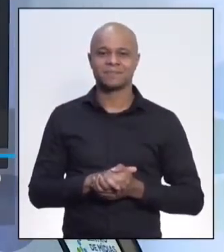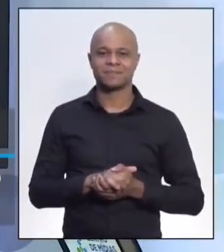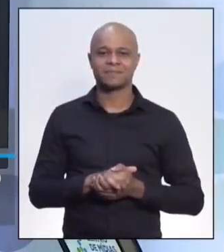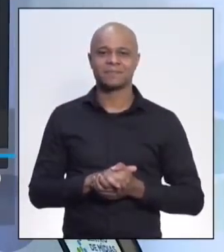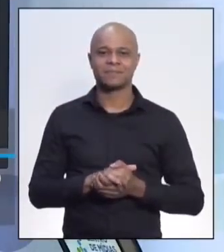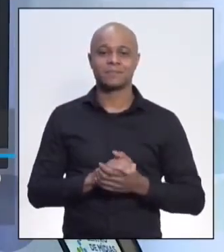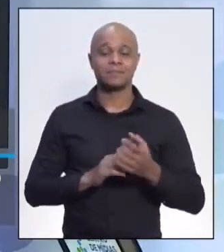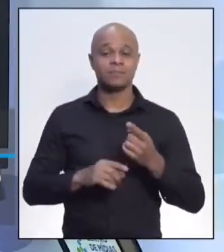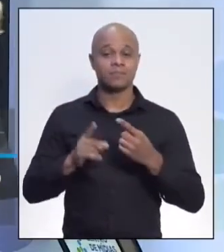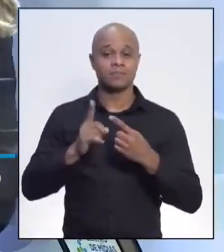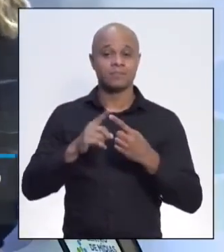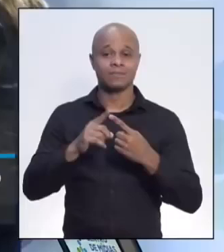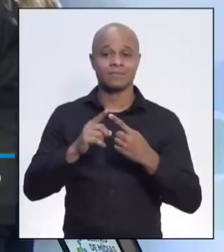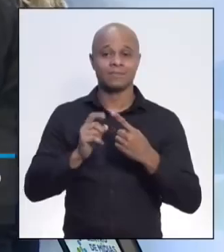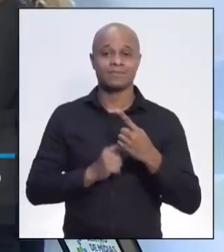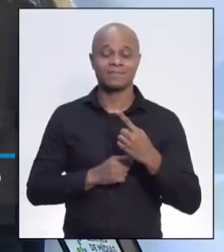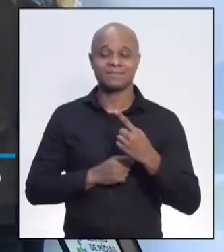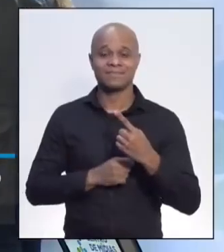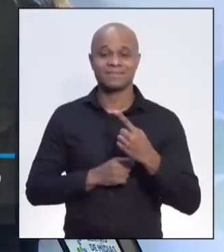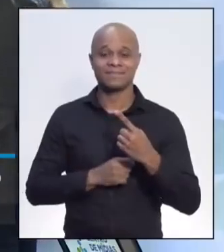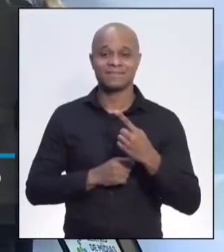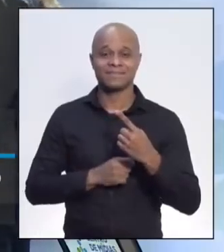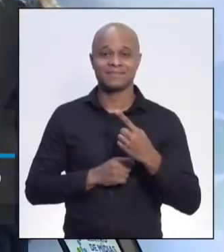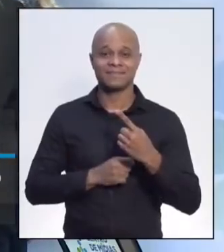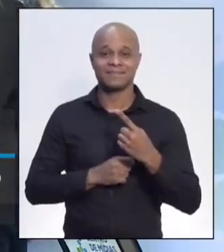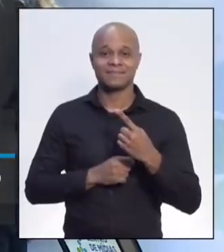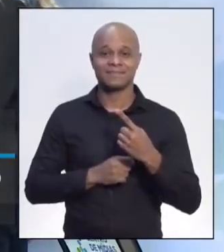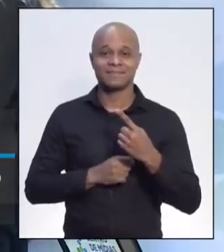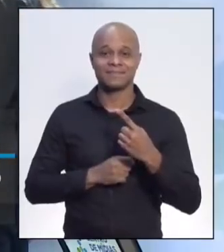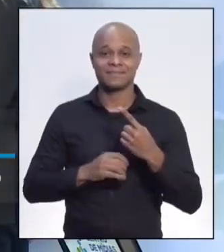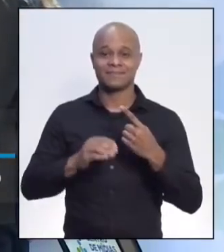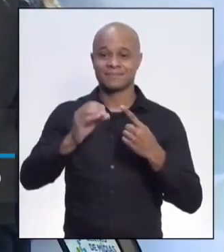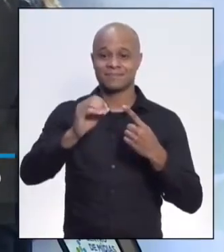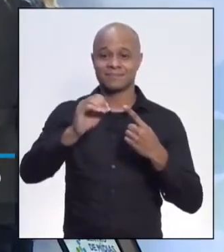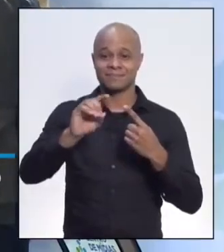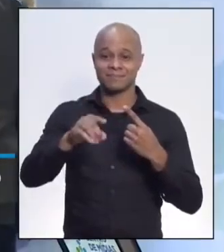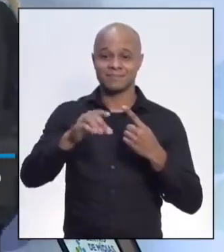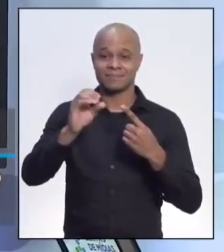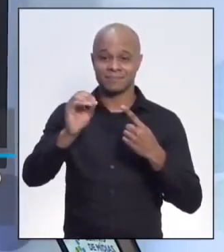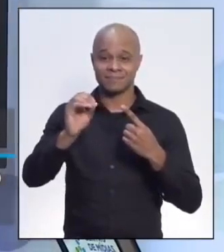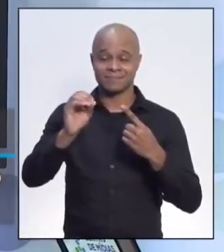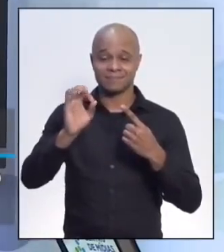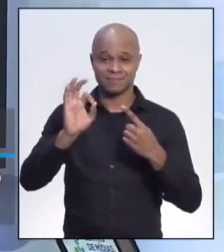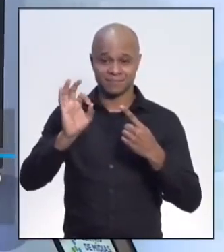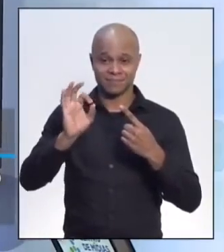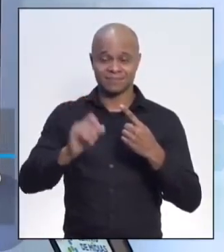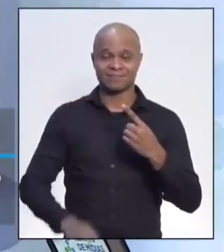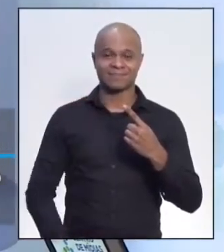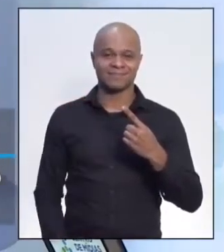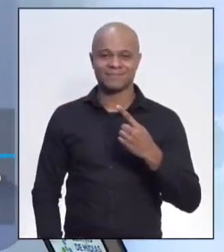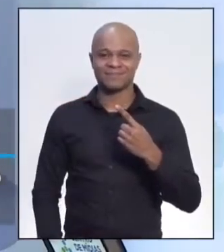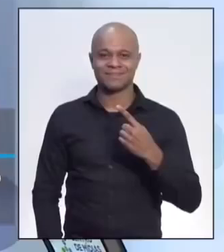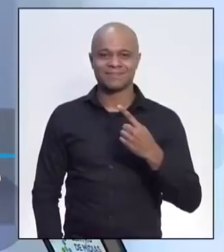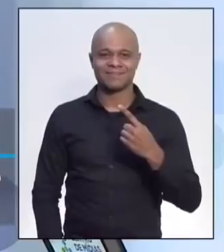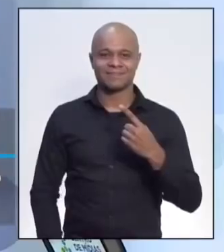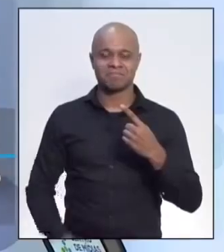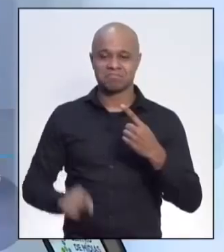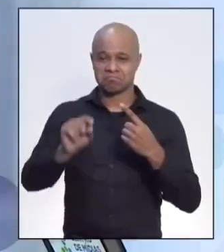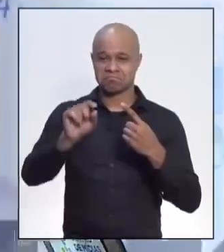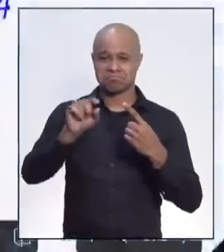par ordenado, vamos lembrar, 0, 0, correto? Então, o 0, 0, ele está